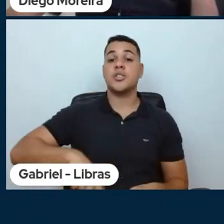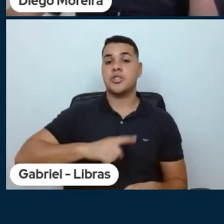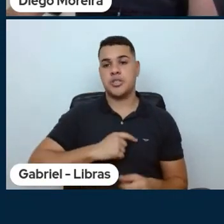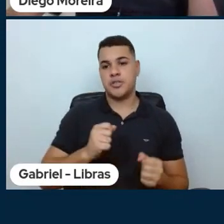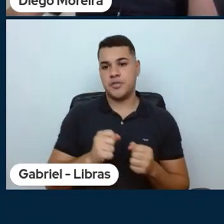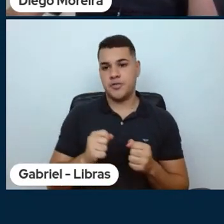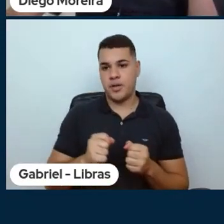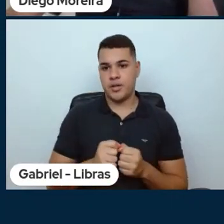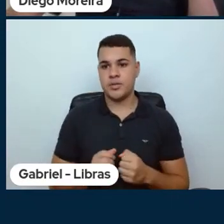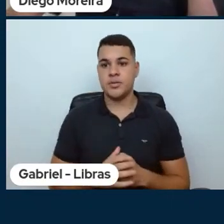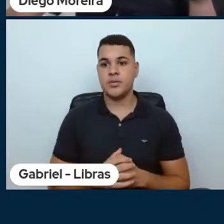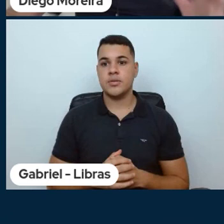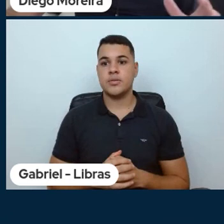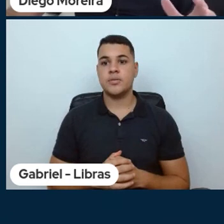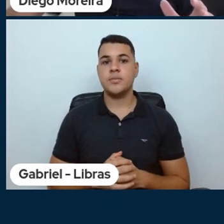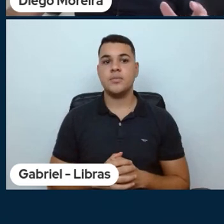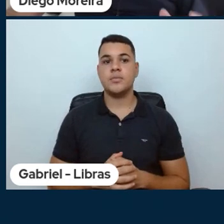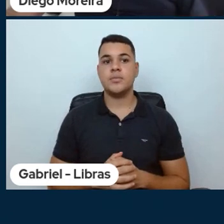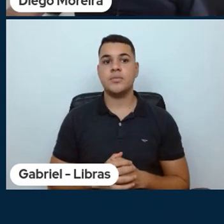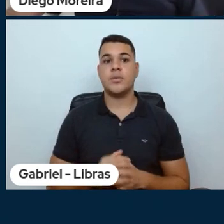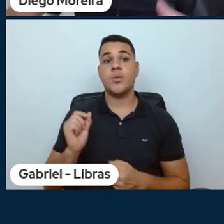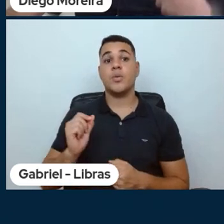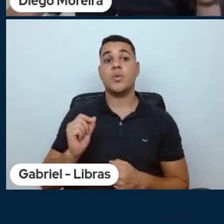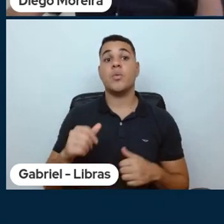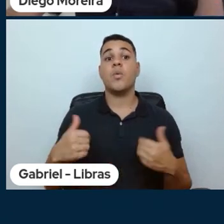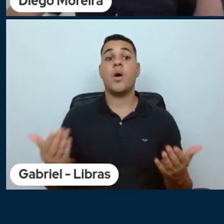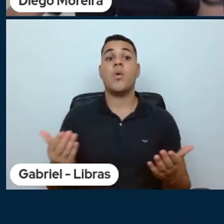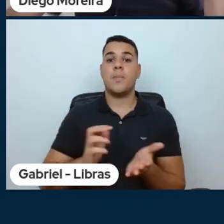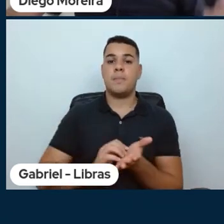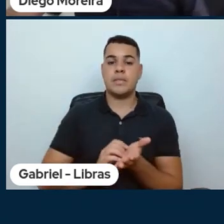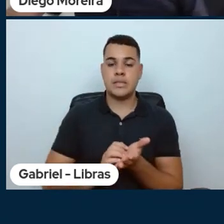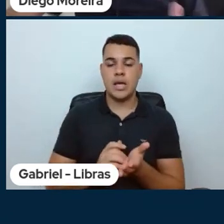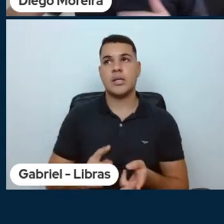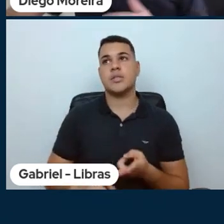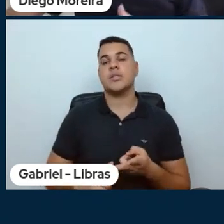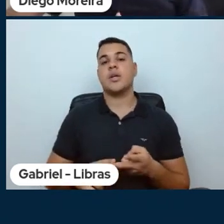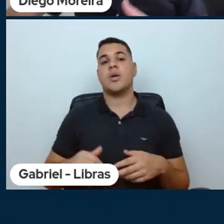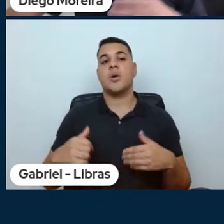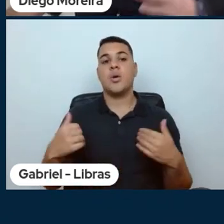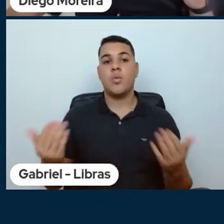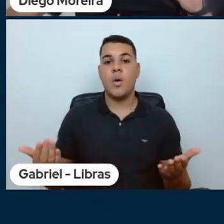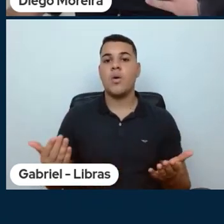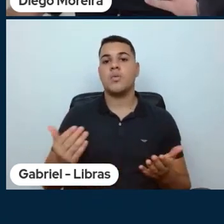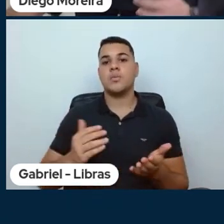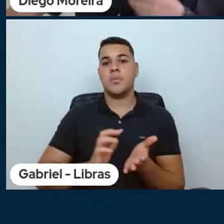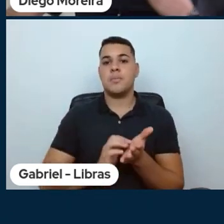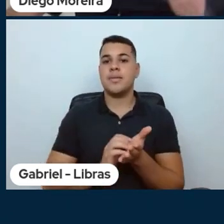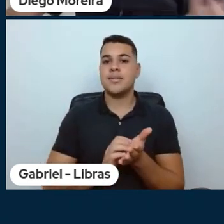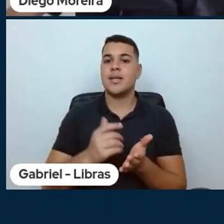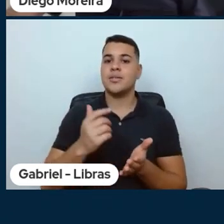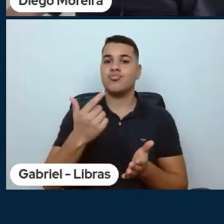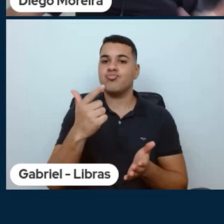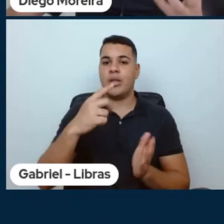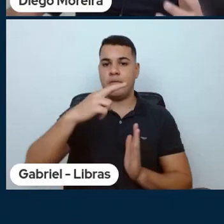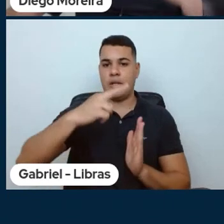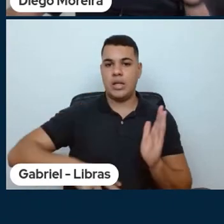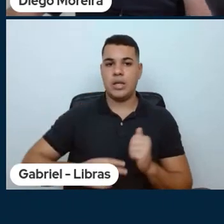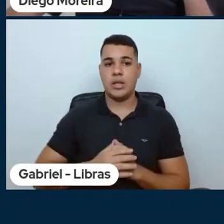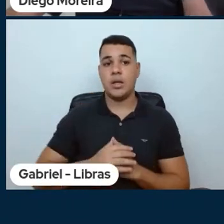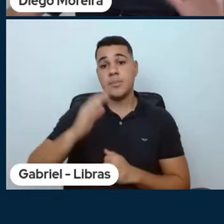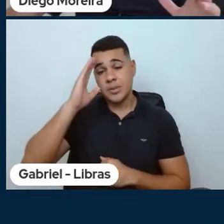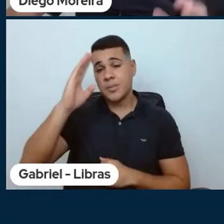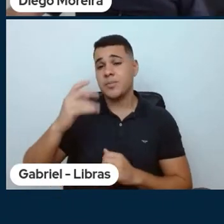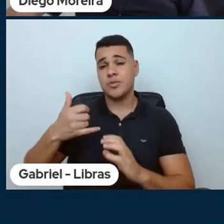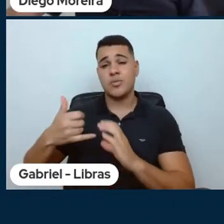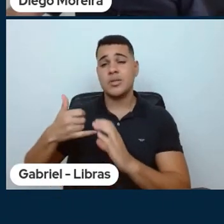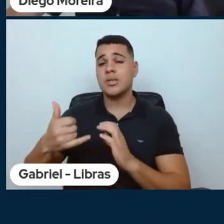clientes, falando para eles quais são as mensagens, mensagens não lidas principalmente, então a gente fala assim: "Ó, o cliente", principalmente falando de WhatsApp, né, um modelo